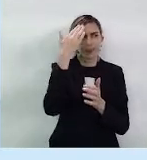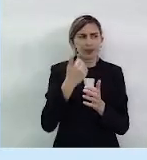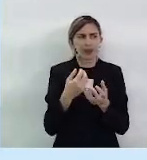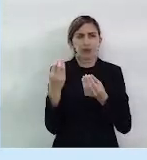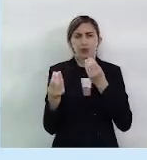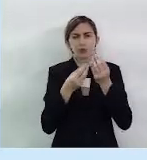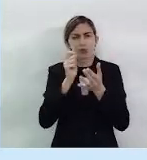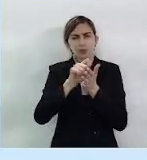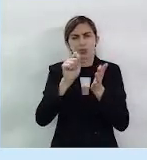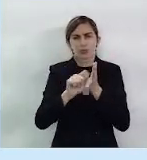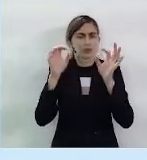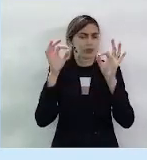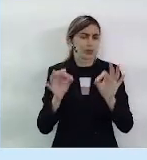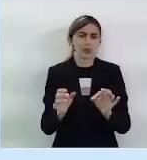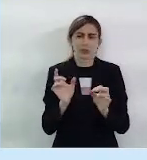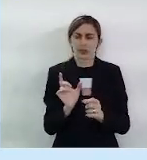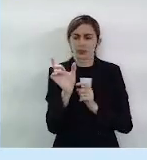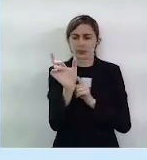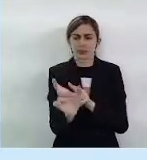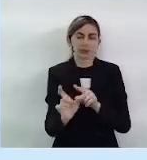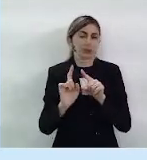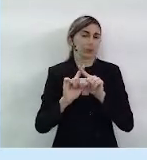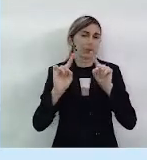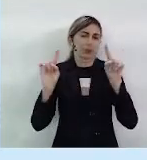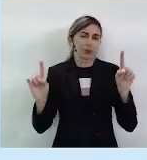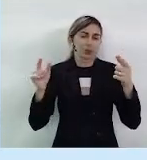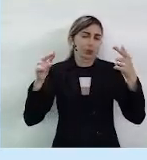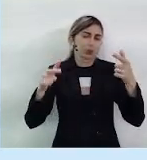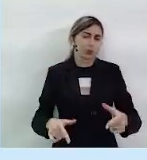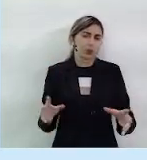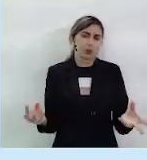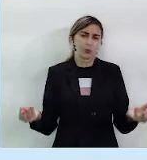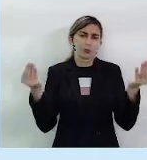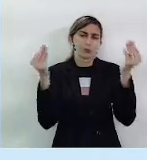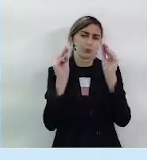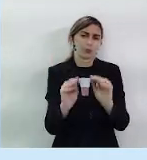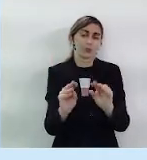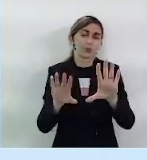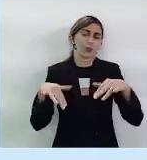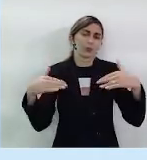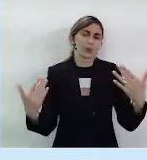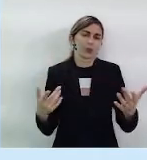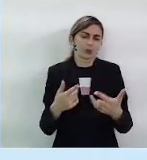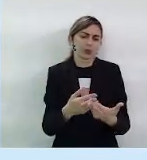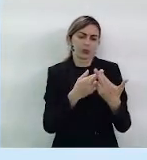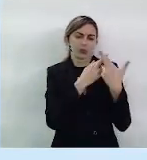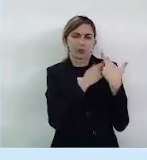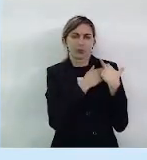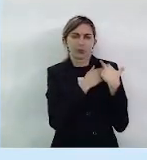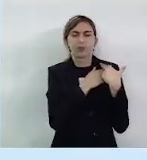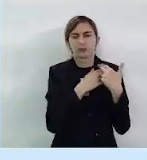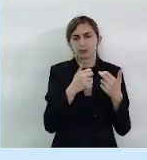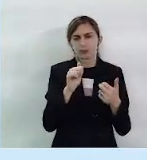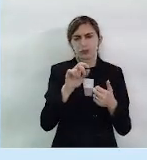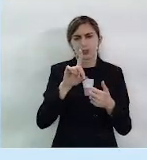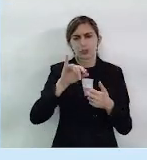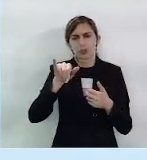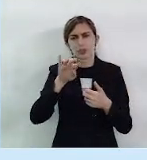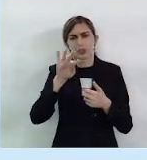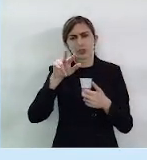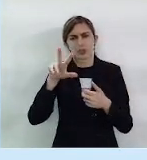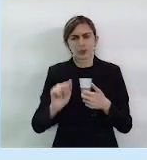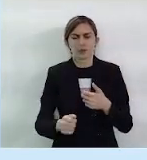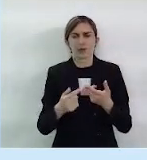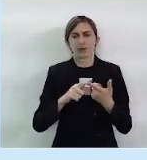escrever corretamente a palavra, mas onde inseri-la. Qual é a função do adjetivo? Qual é a função